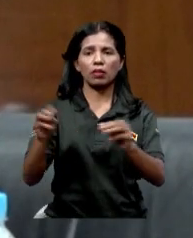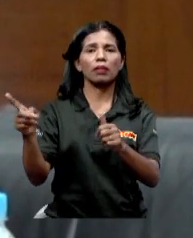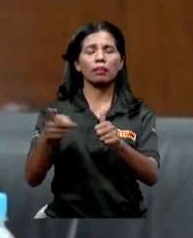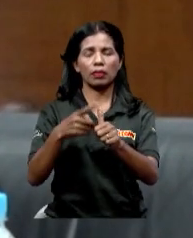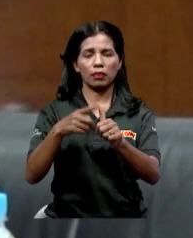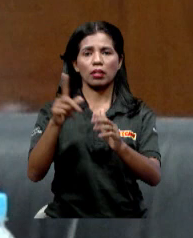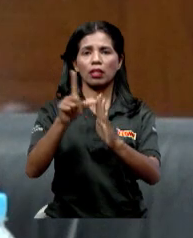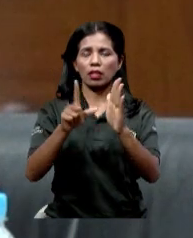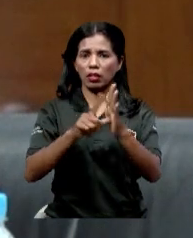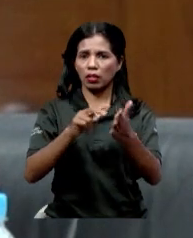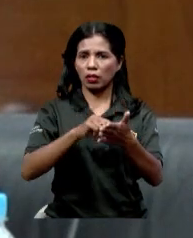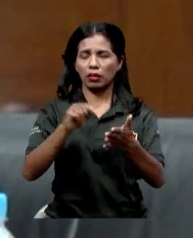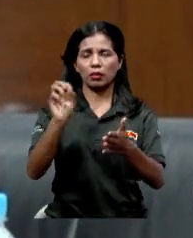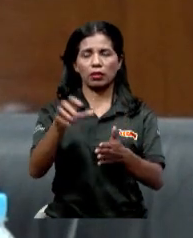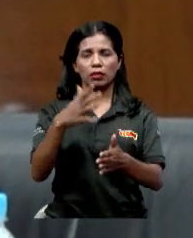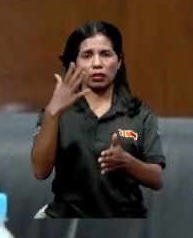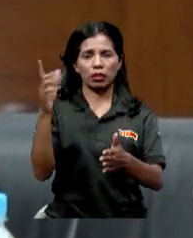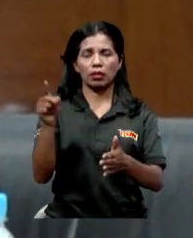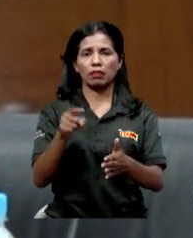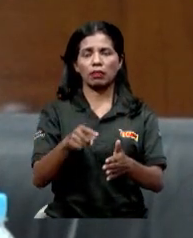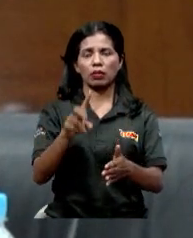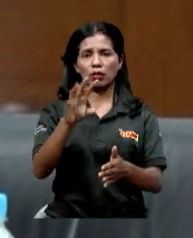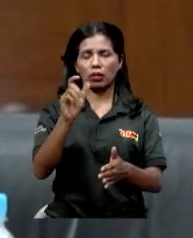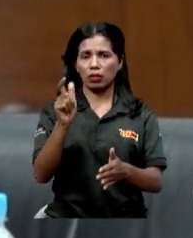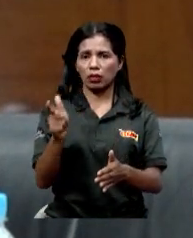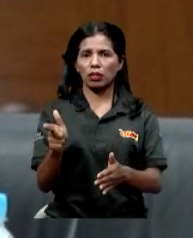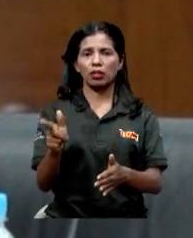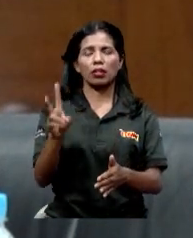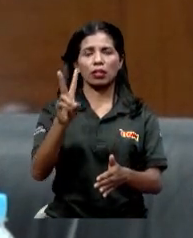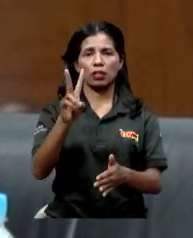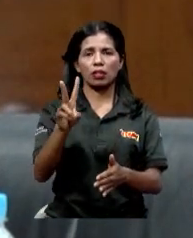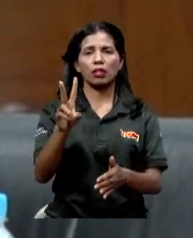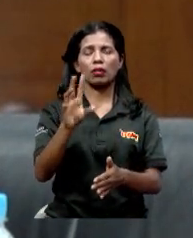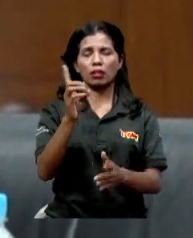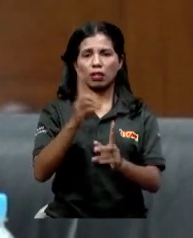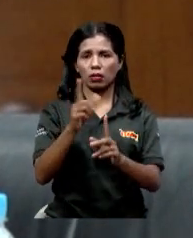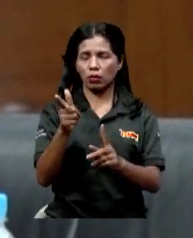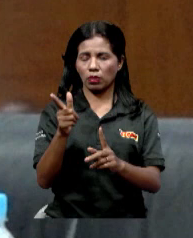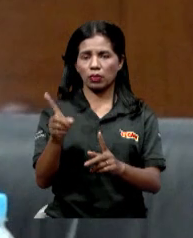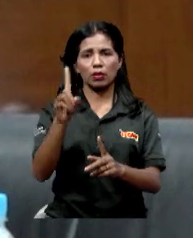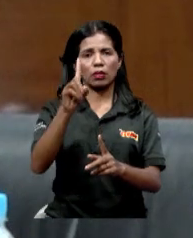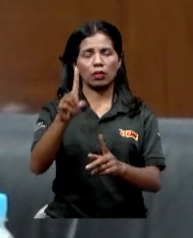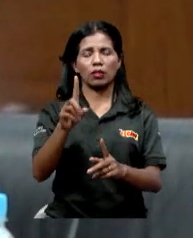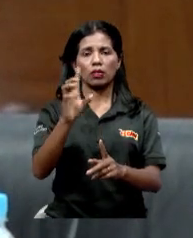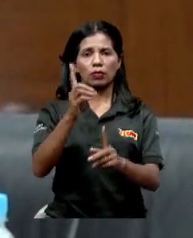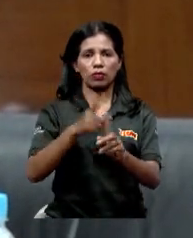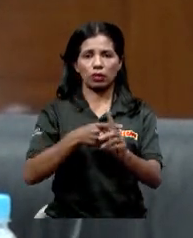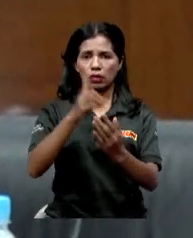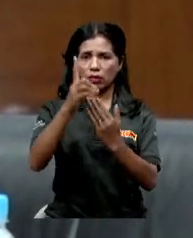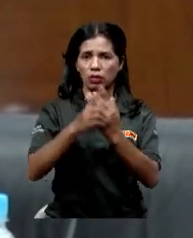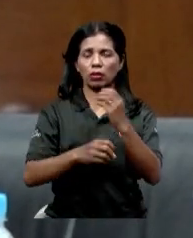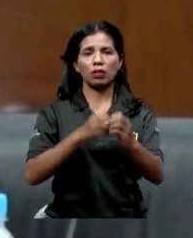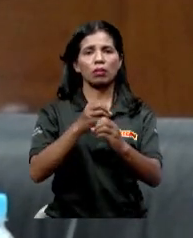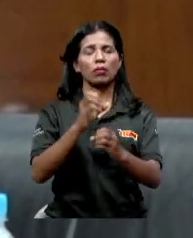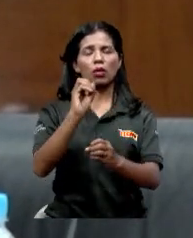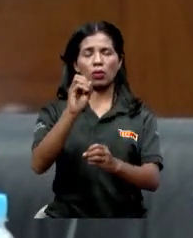lei número sanulu recin lima barra Rihun Rua Sanulu Resin Lima, Loro Ruanulu Resin Ida, Fulan Dezembro, con